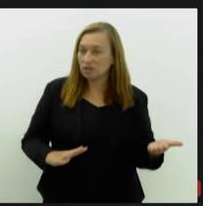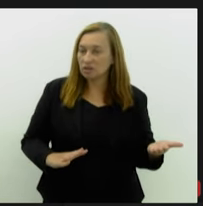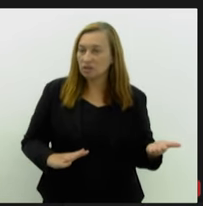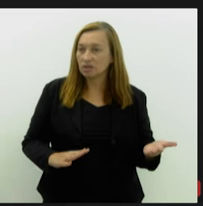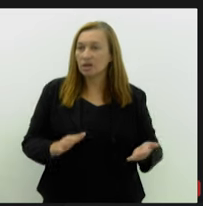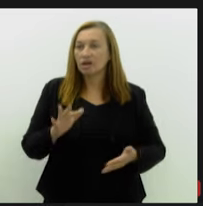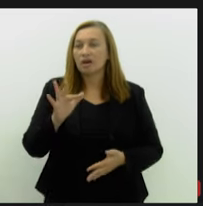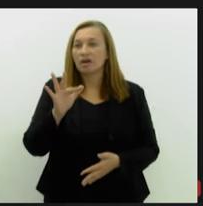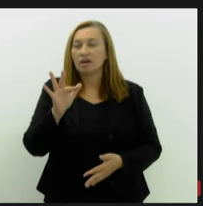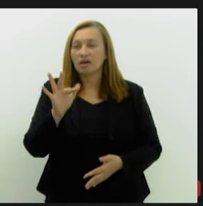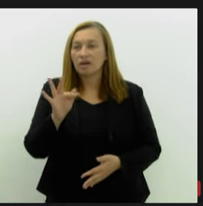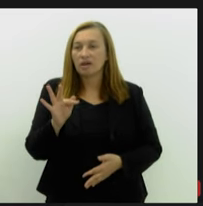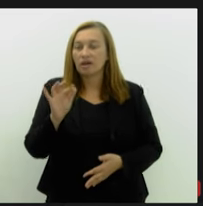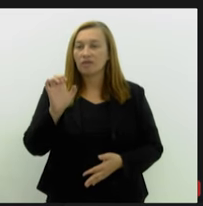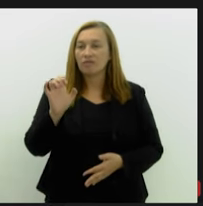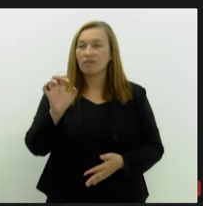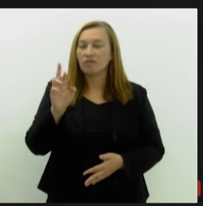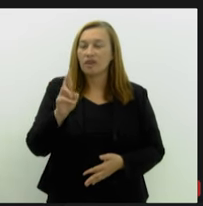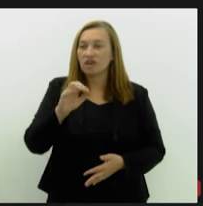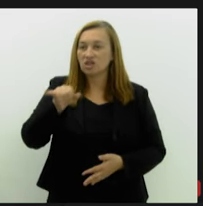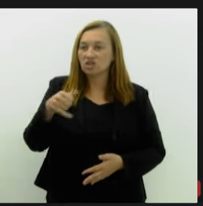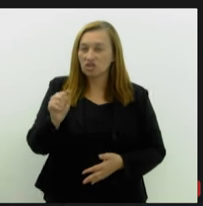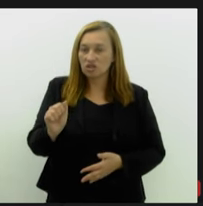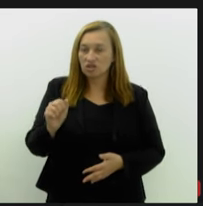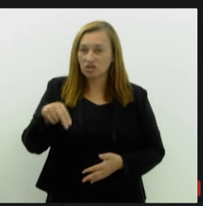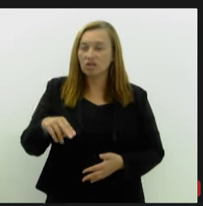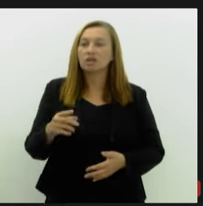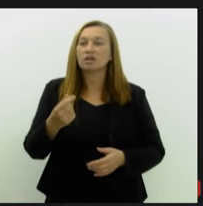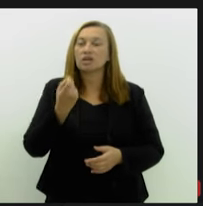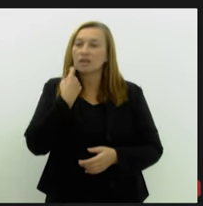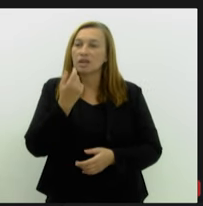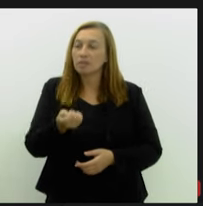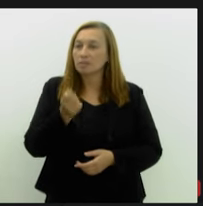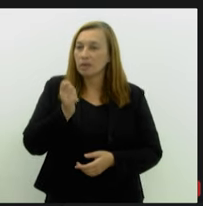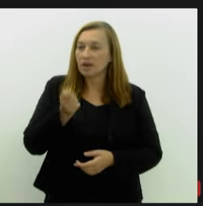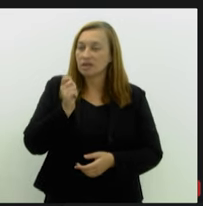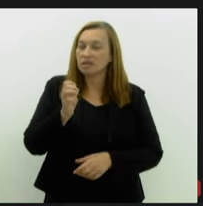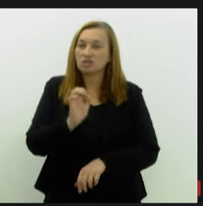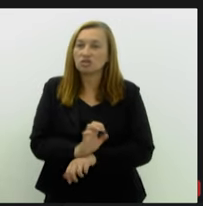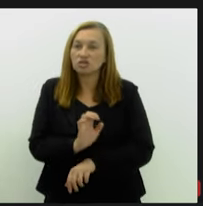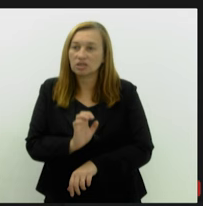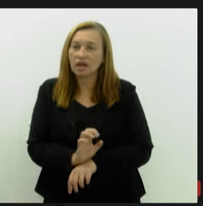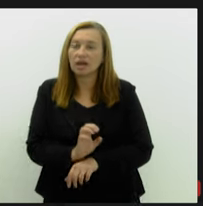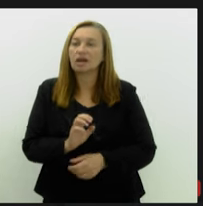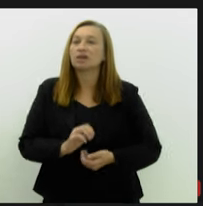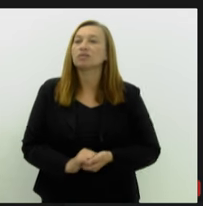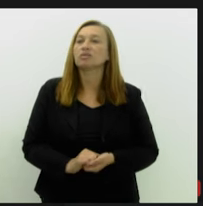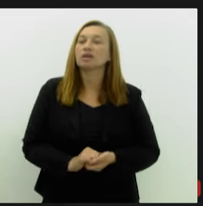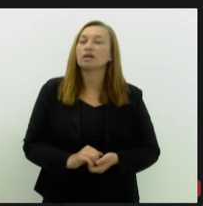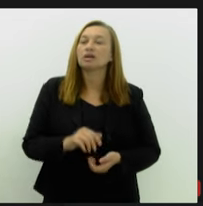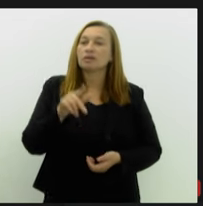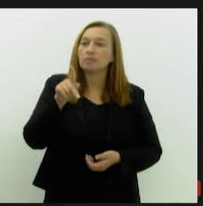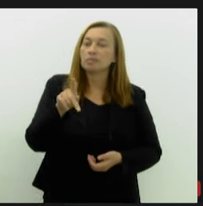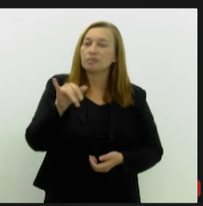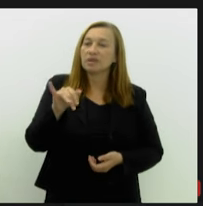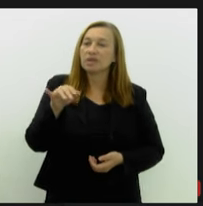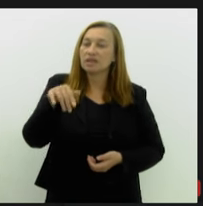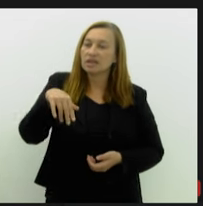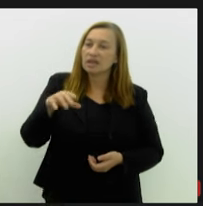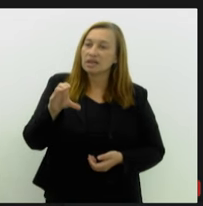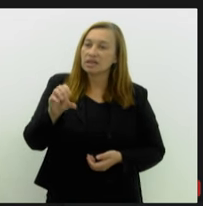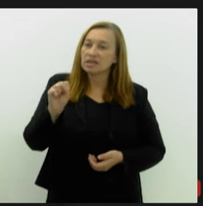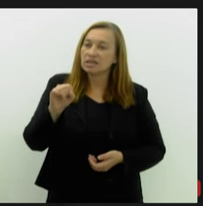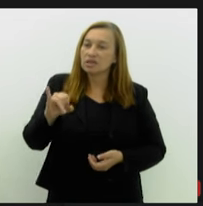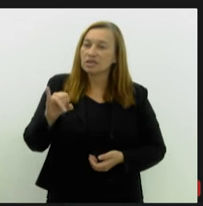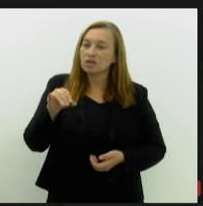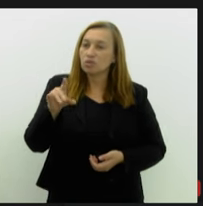pujante pesca que nós temos no nosso estado, a maricultura, a piscicultura, o turismo náutico, o